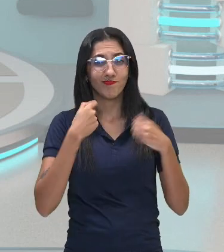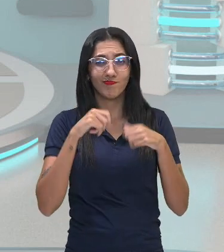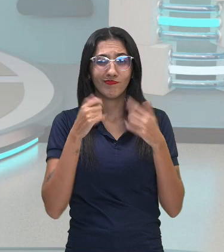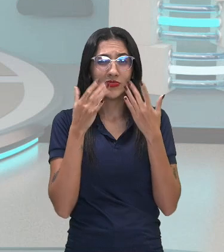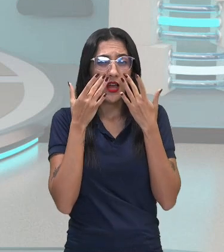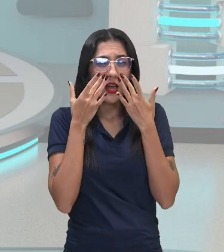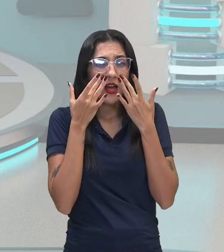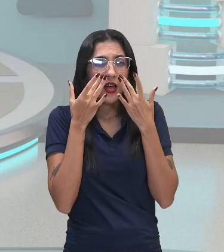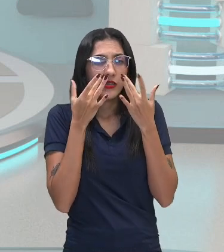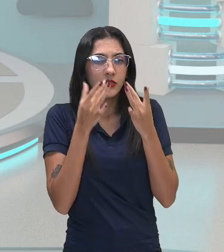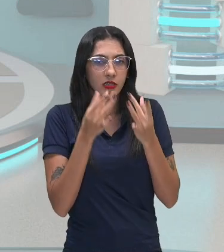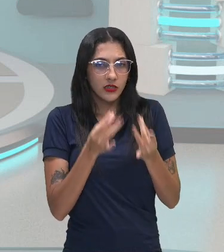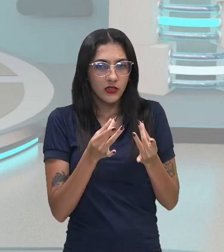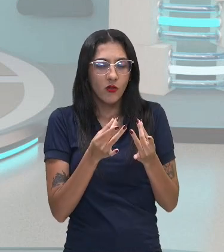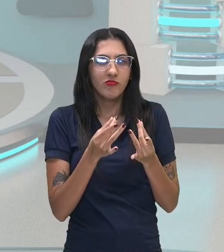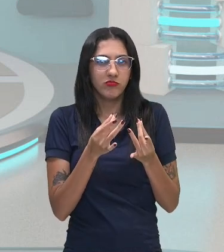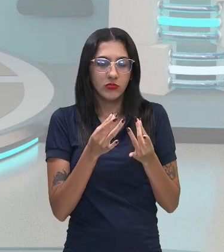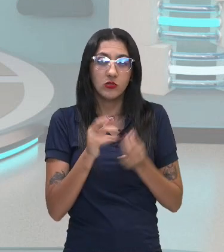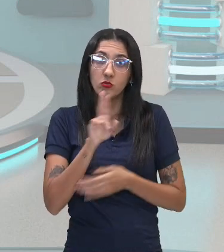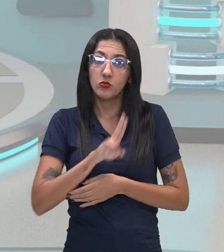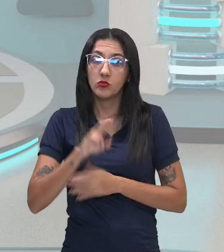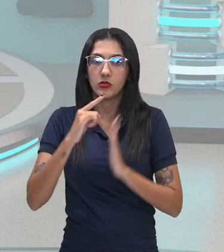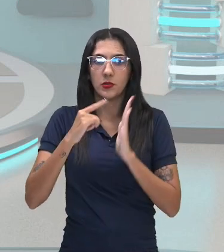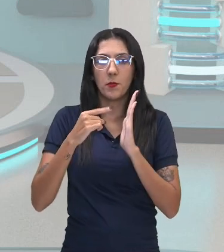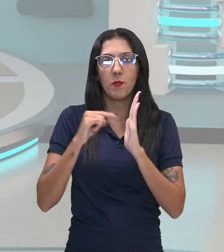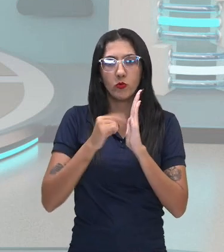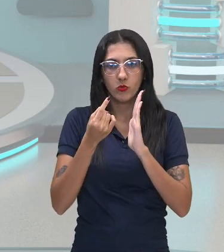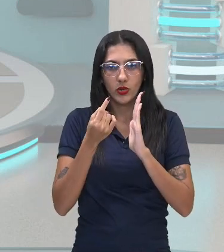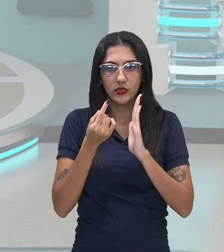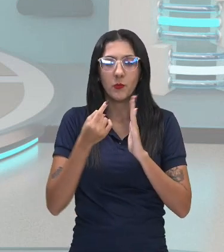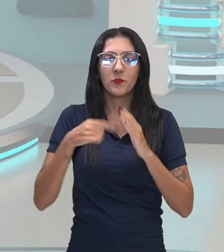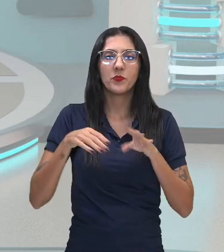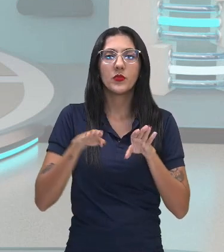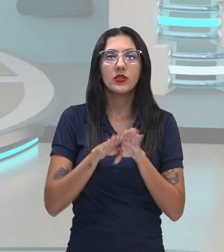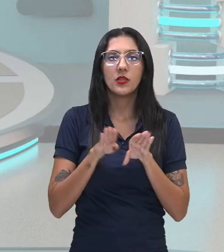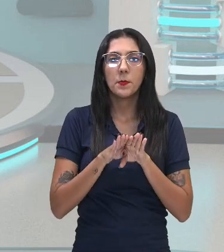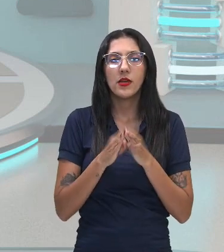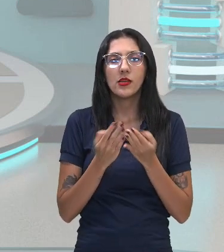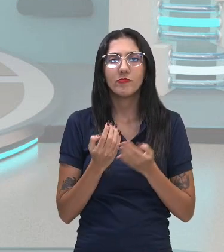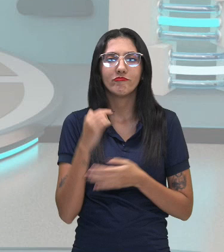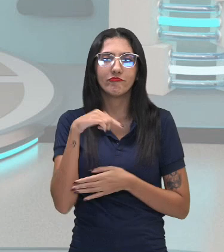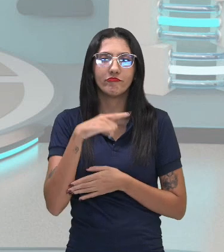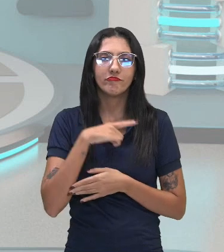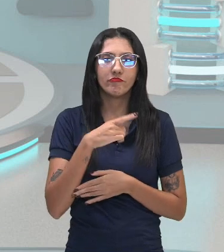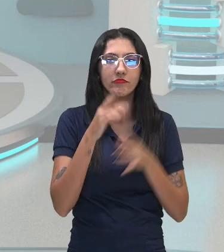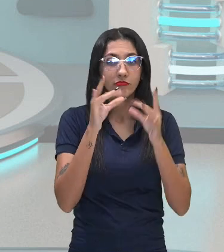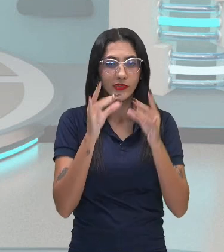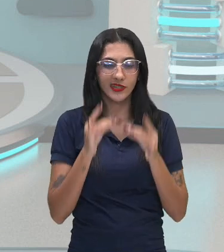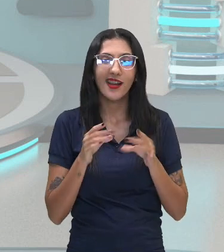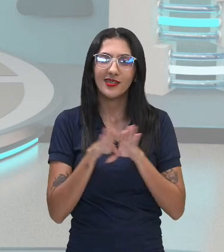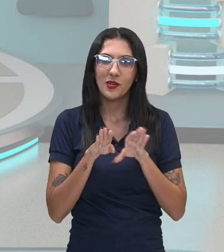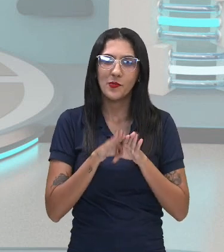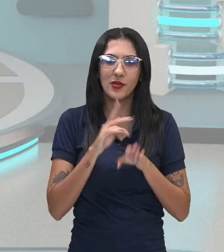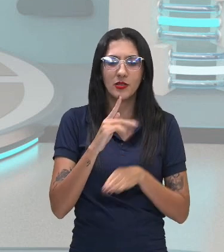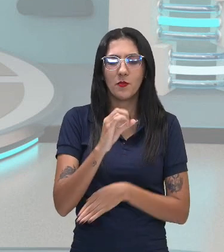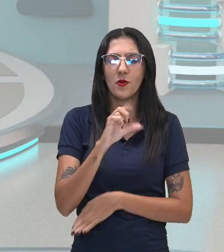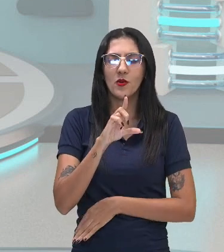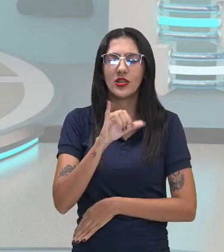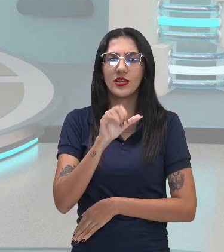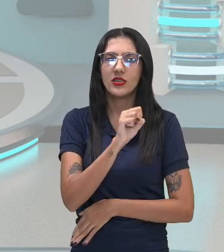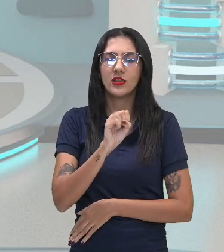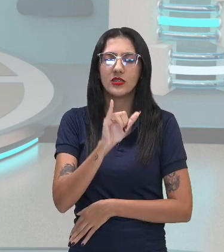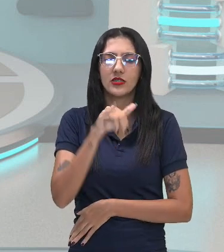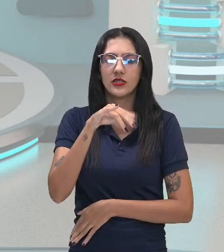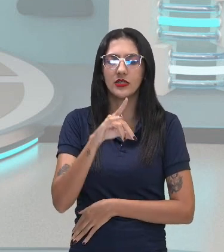muita atenção nas pontuações e também nessa questão de polissíndeto,